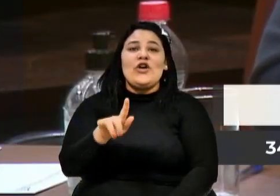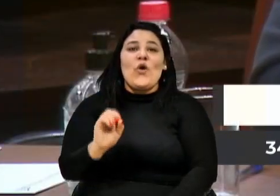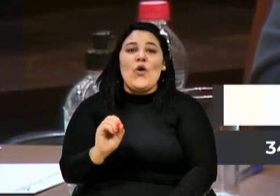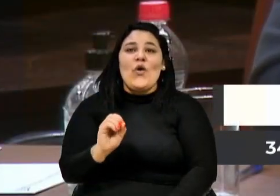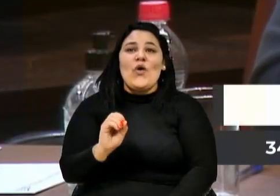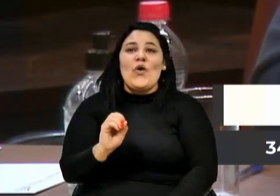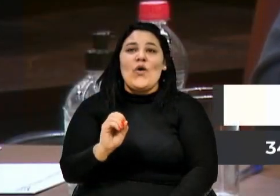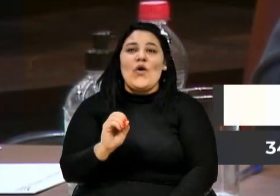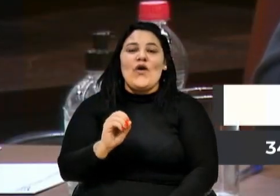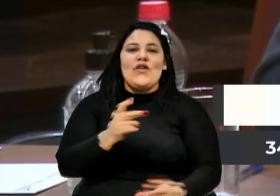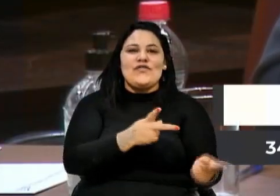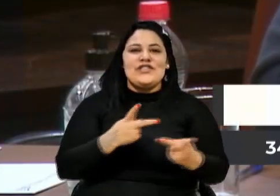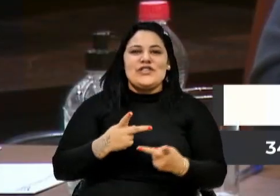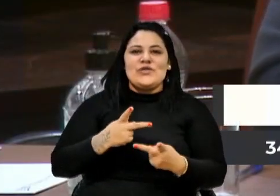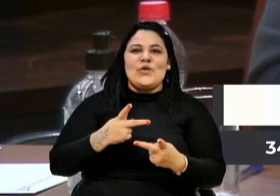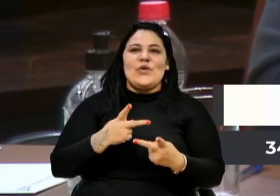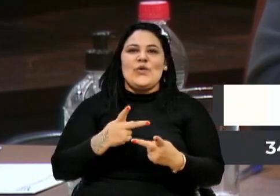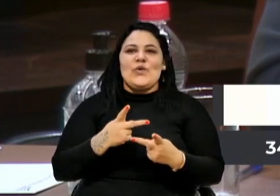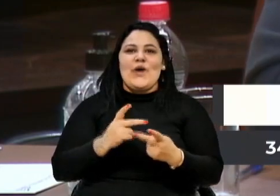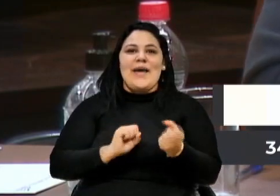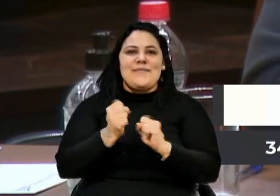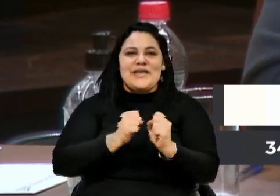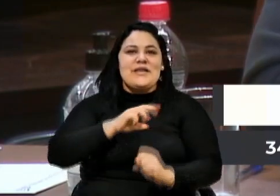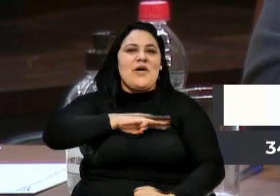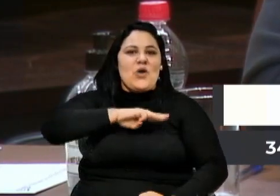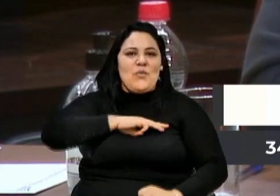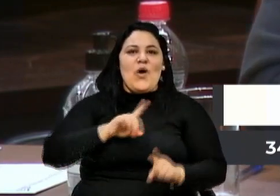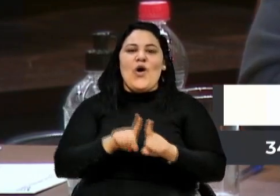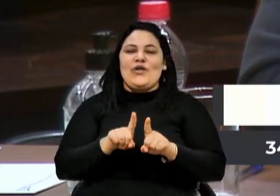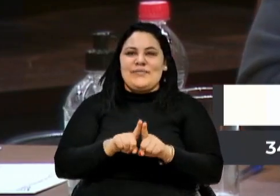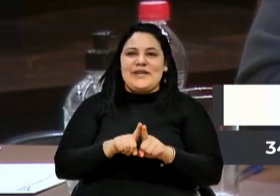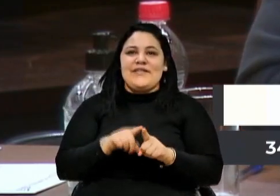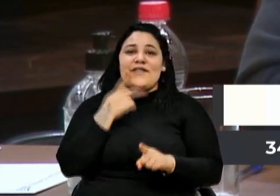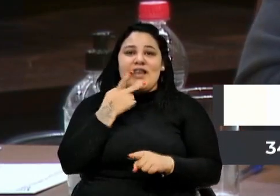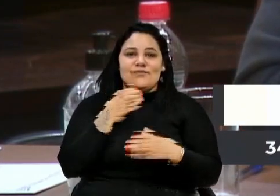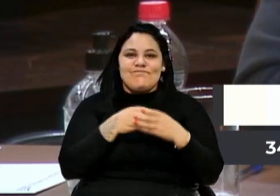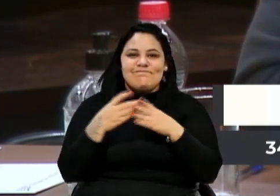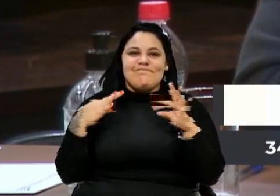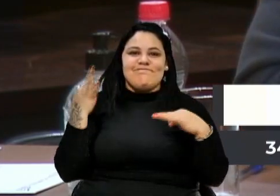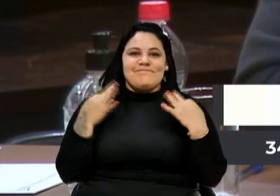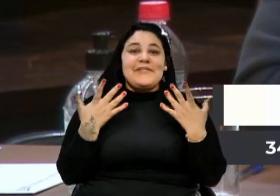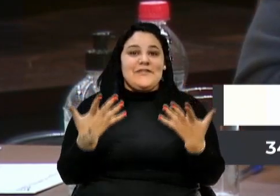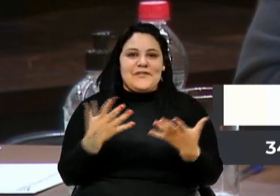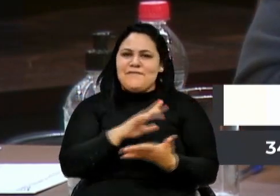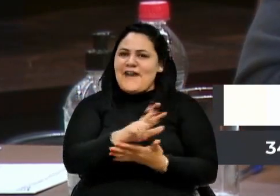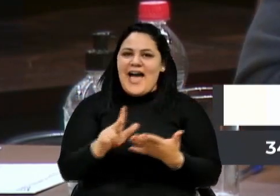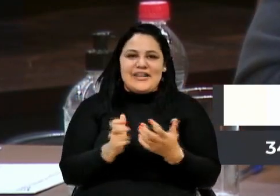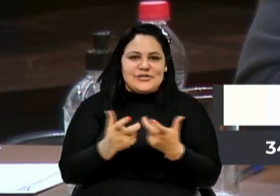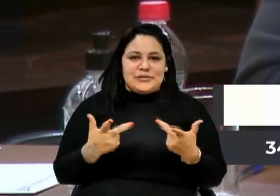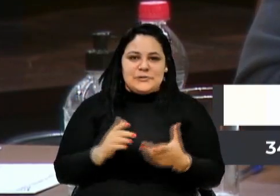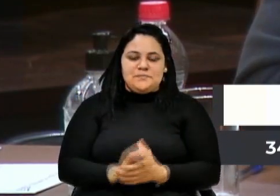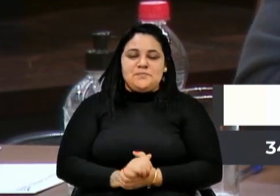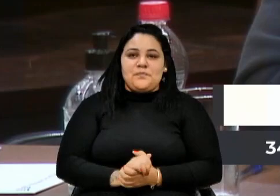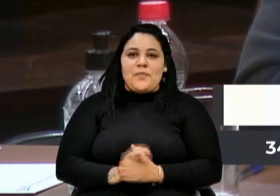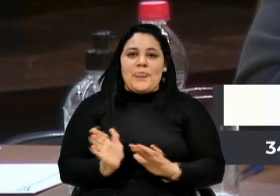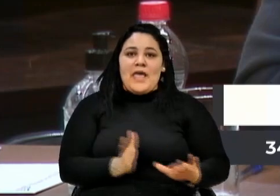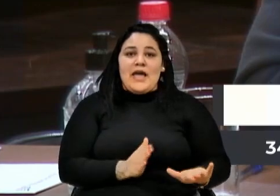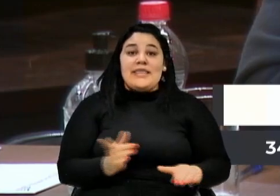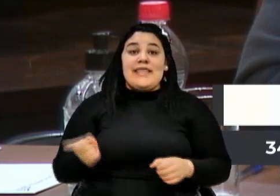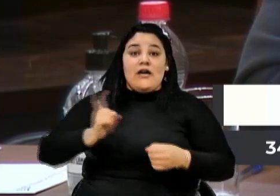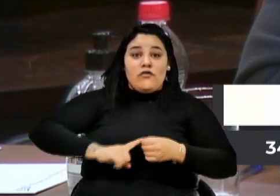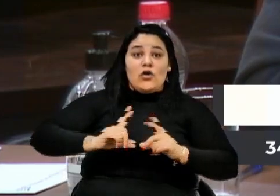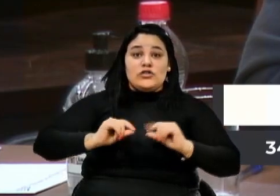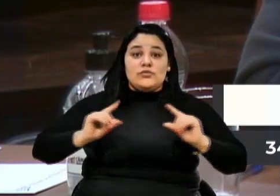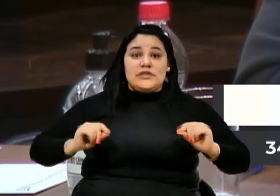empresa, Marco Polo, falando do roteiro turístico, enfim. Vereador, eu estive agora nessa conexão que eu fiz na volta de Brasília,